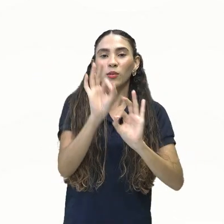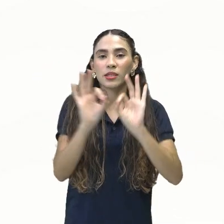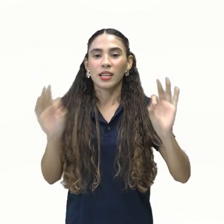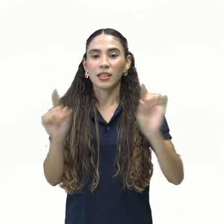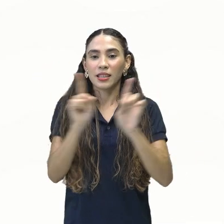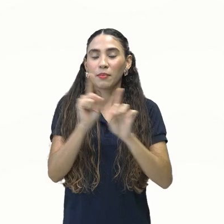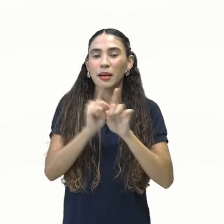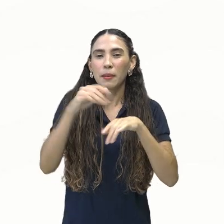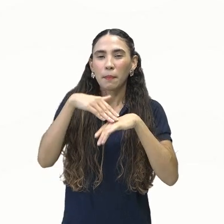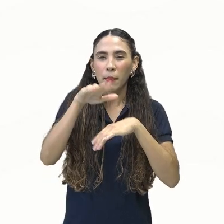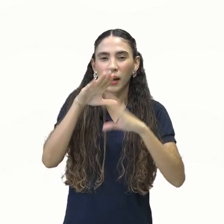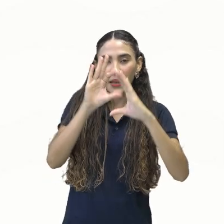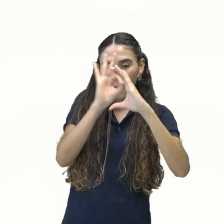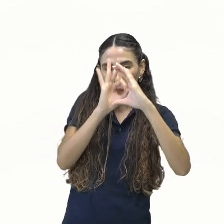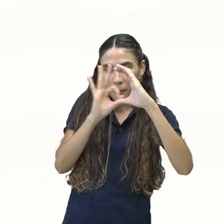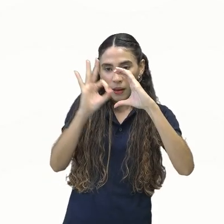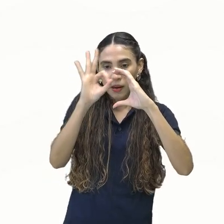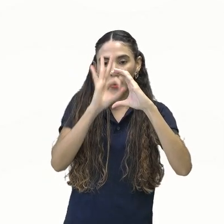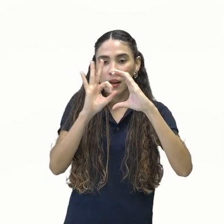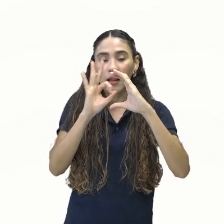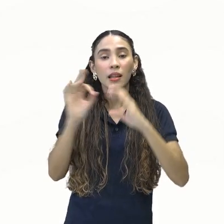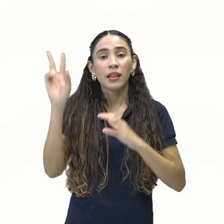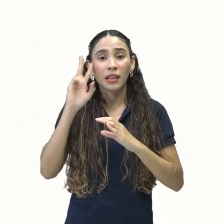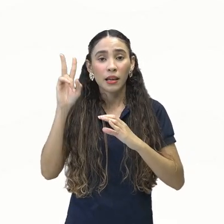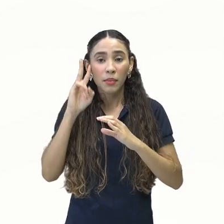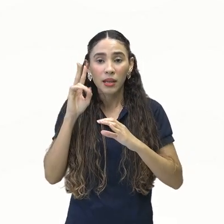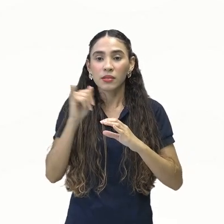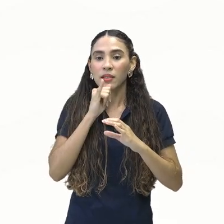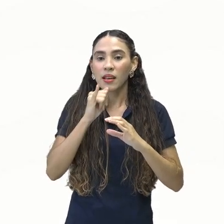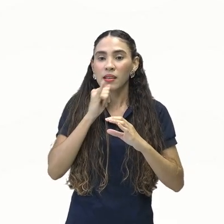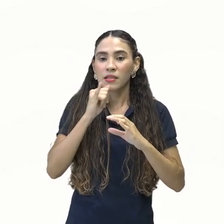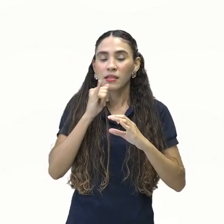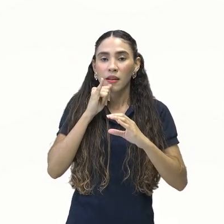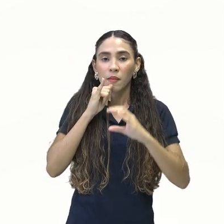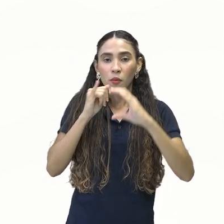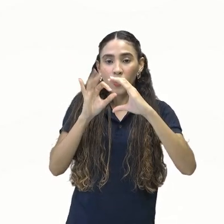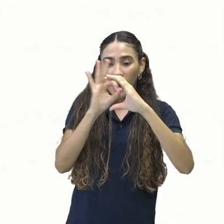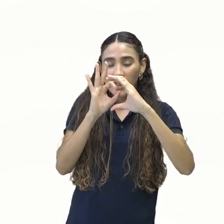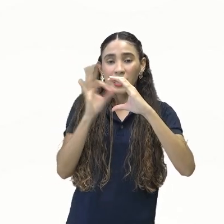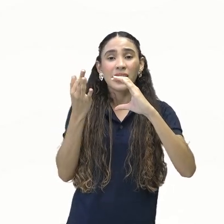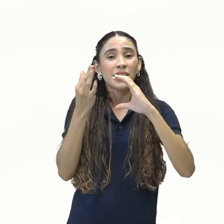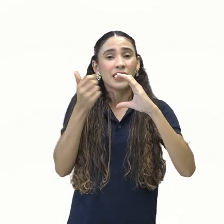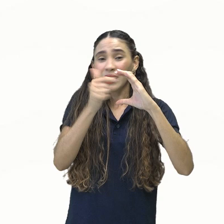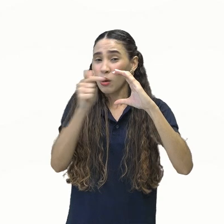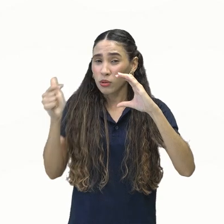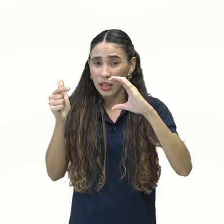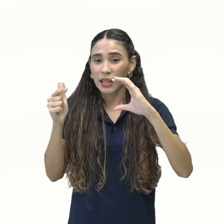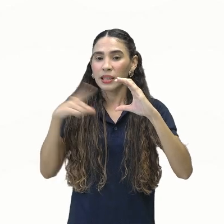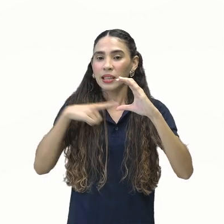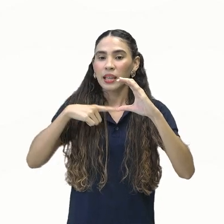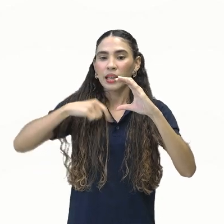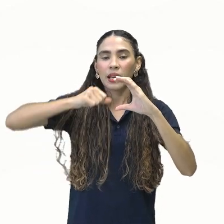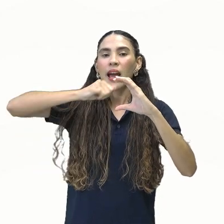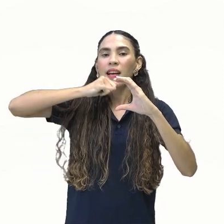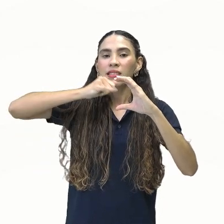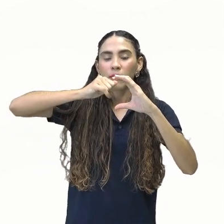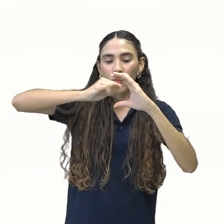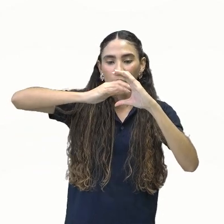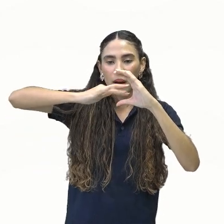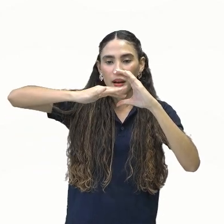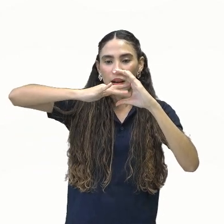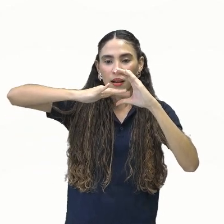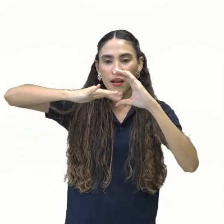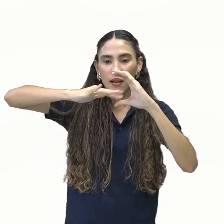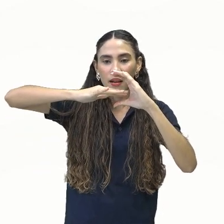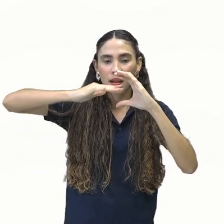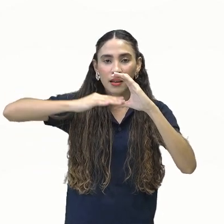na parte mais central. Lembrando aí que os procariontes, nós temos o material genético todo disperso dentro do citoplasma, né,